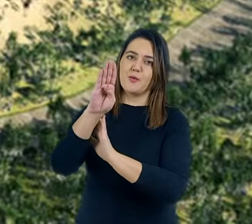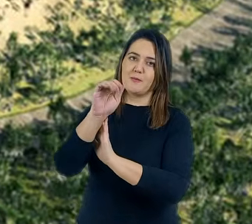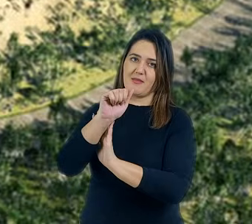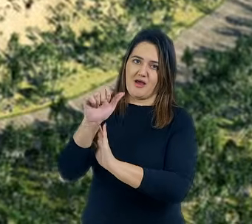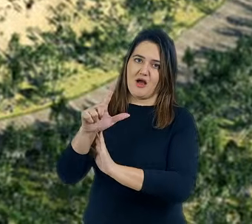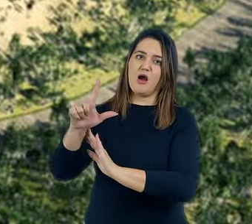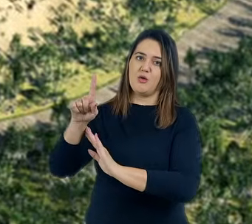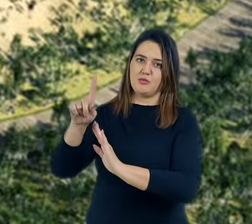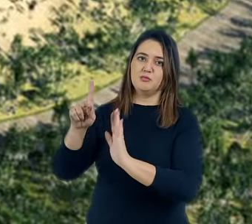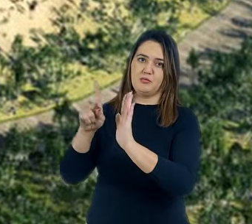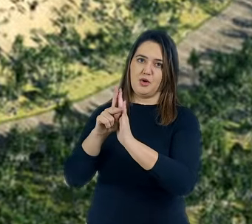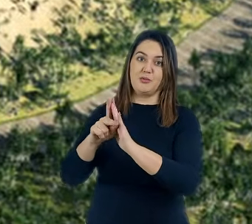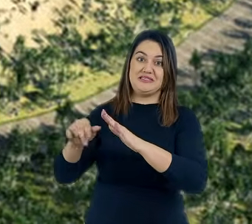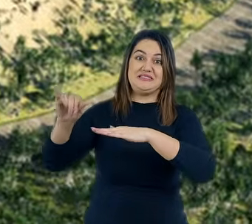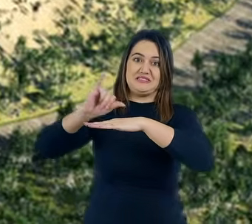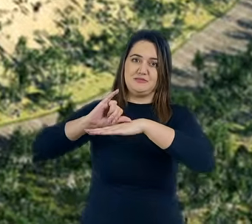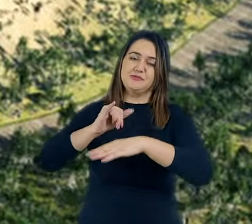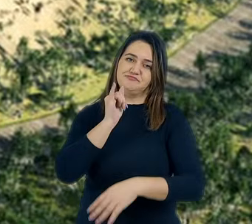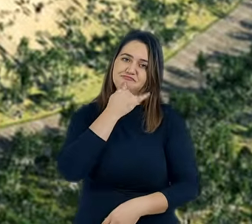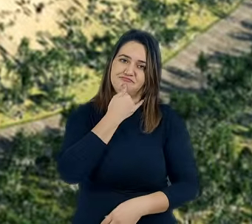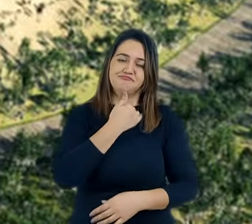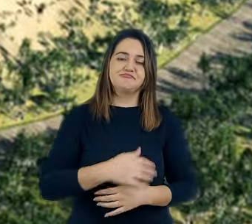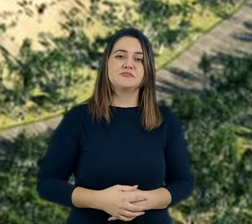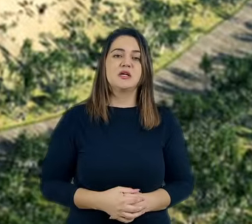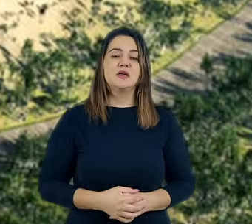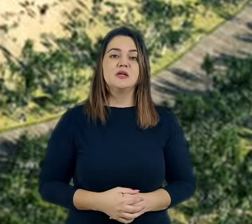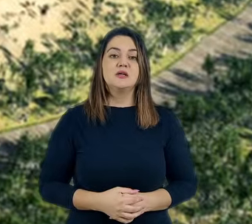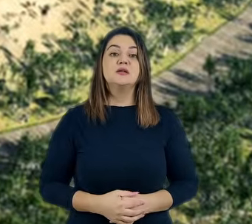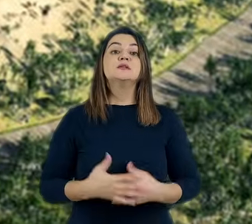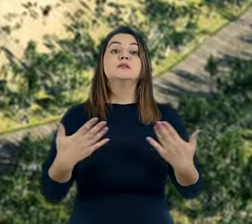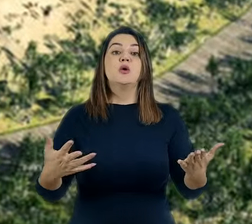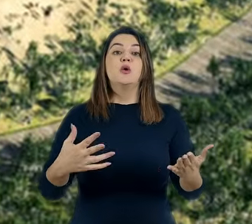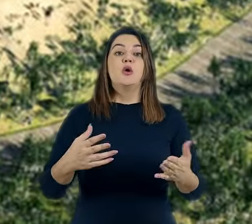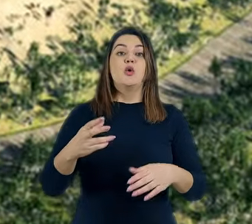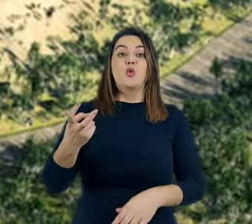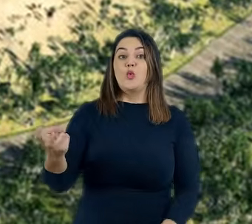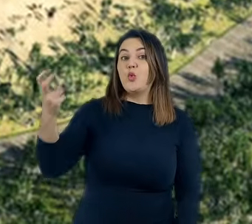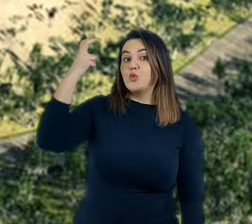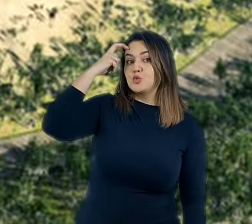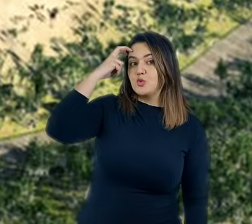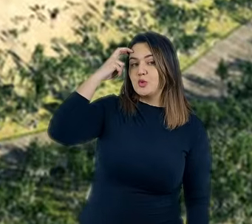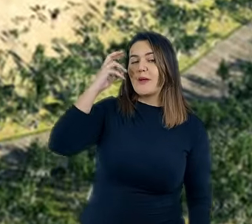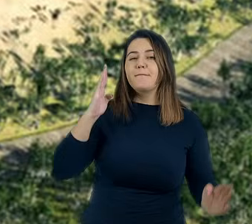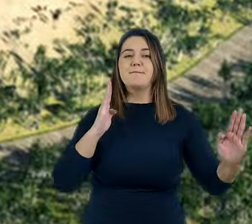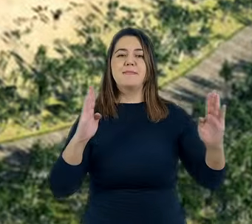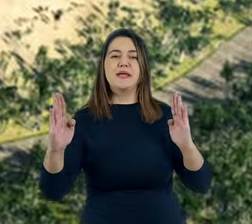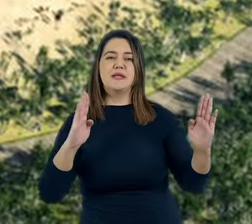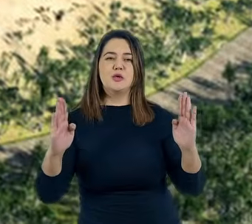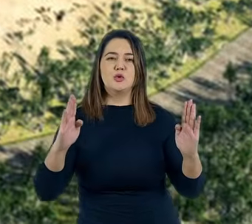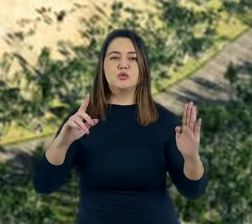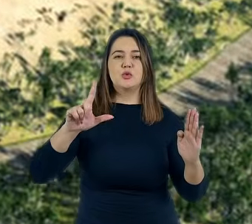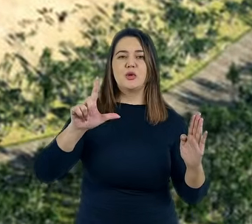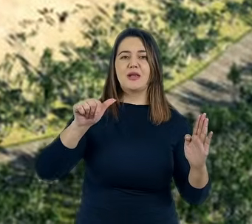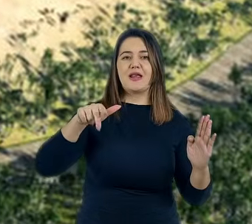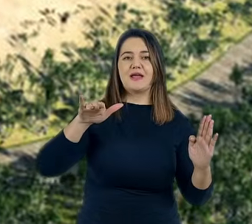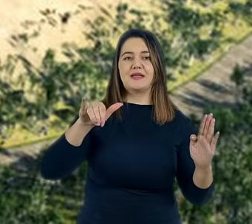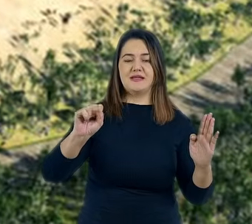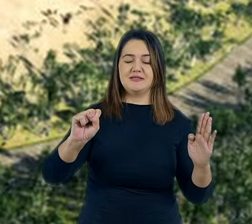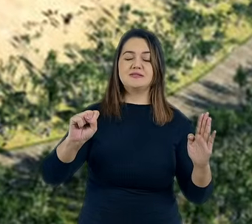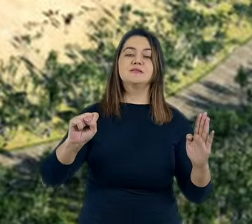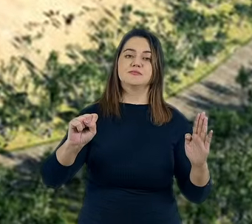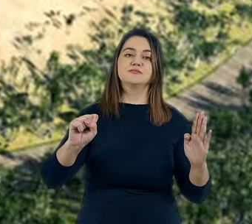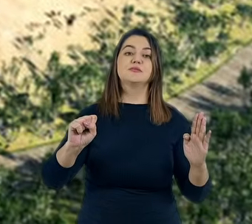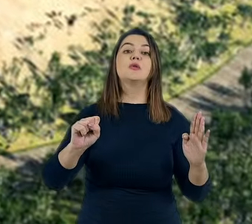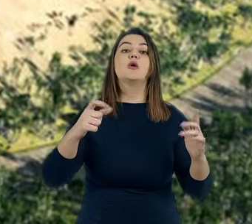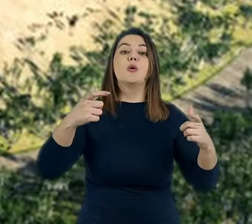Baal que era adorado aqui em cima. Muito triste isso. Ou seja, aquela cultura do período de Laquis, da época dos